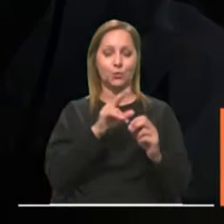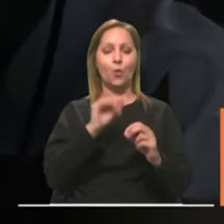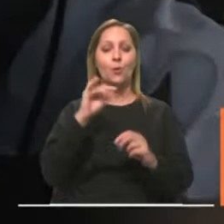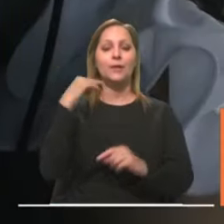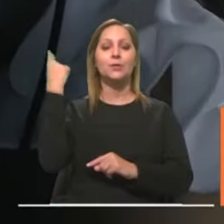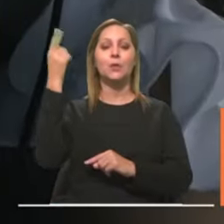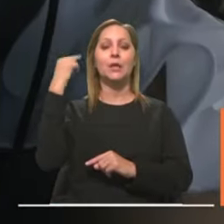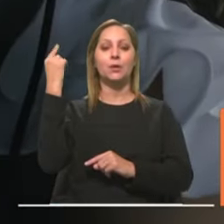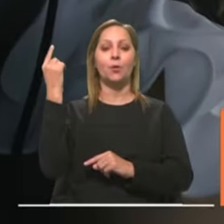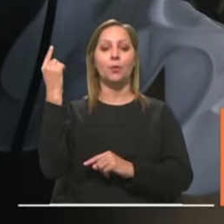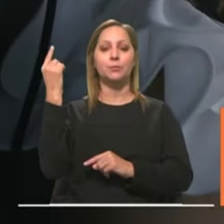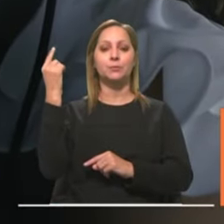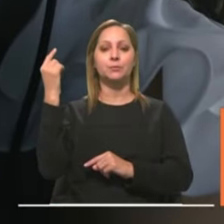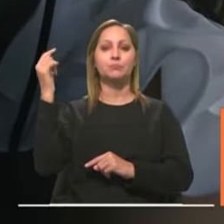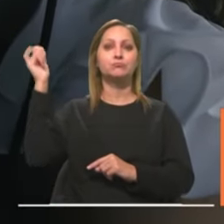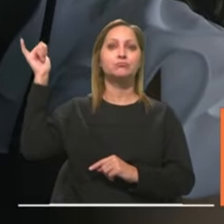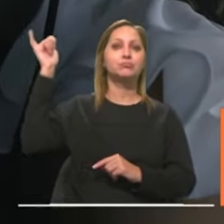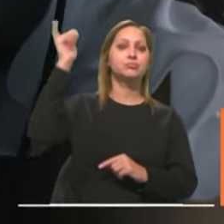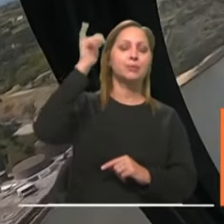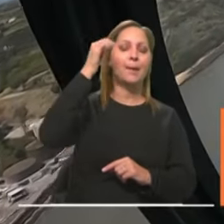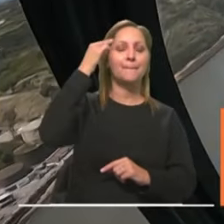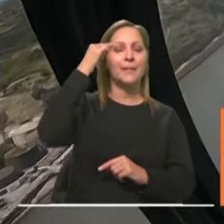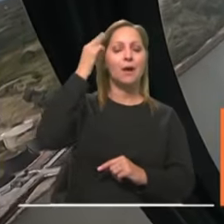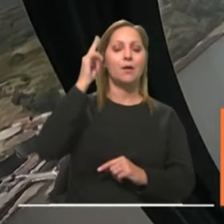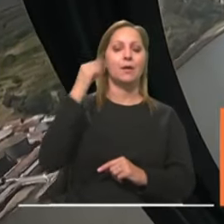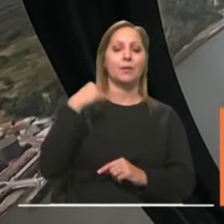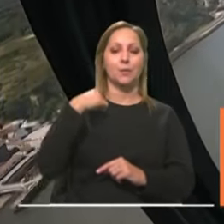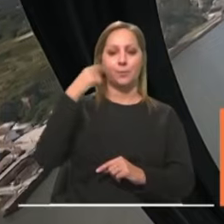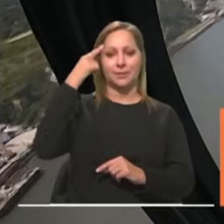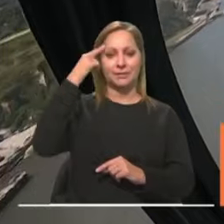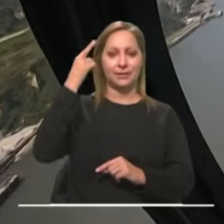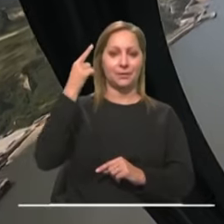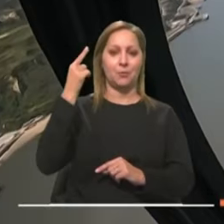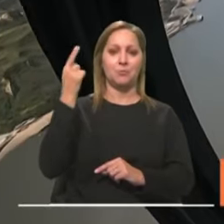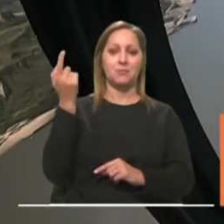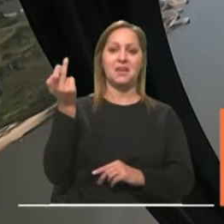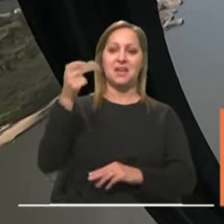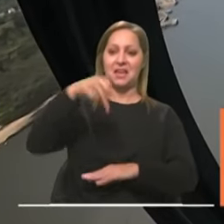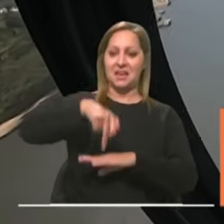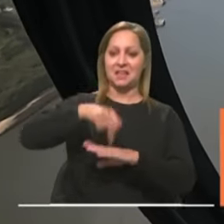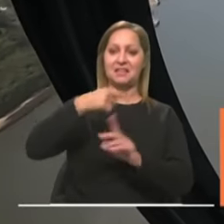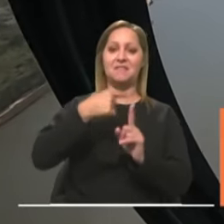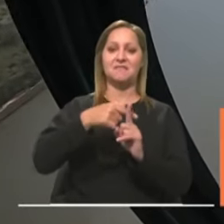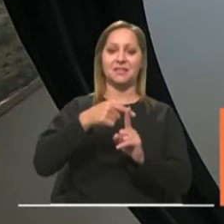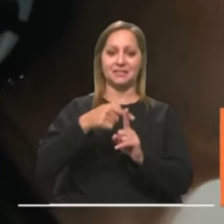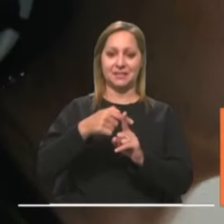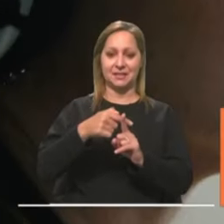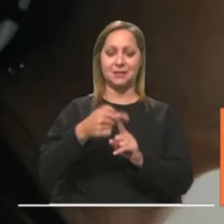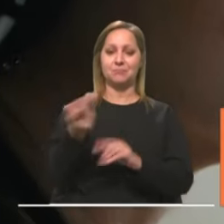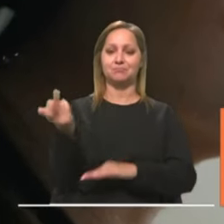pensar? Eu, quando ia no helicóptero, só ia pensar que ia entrar em vantagem.